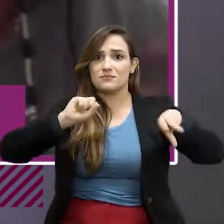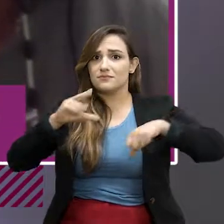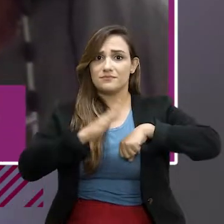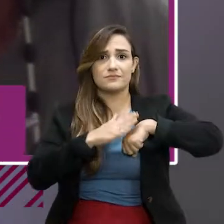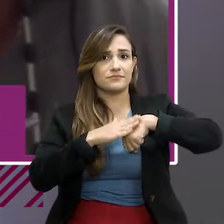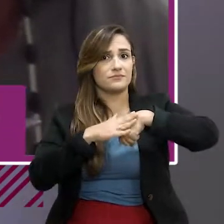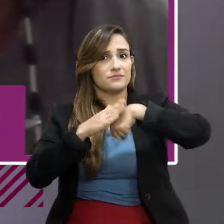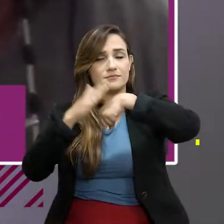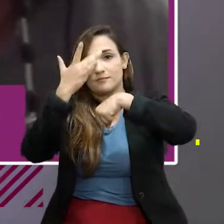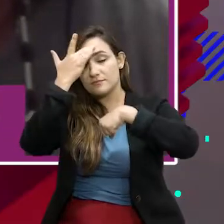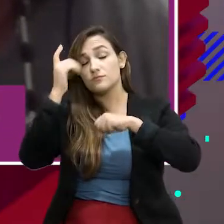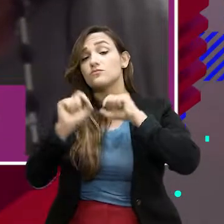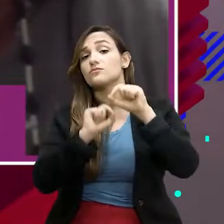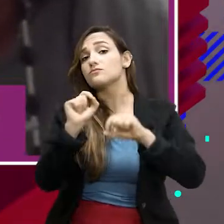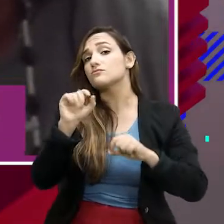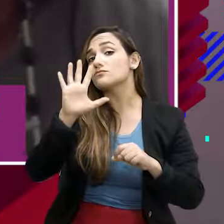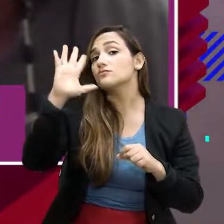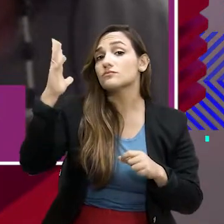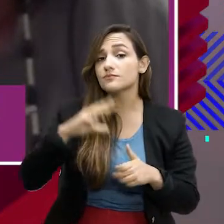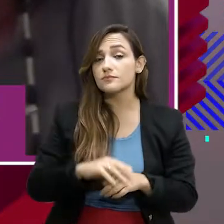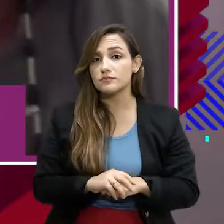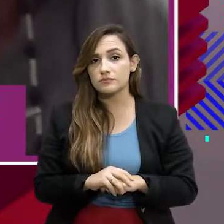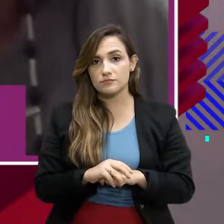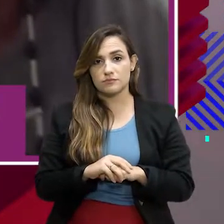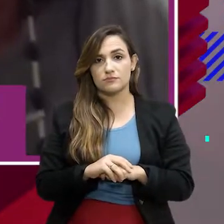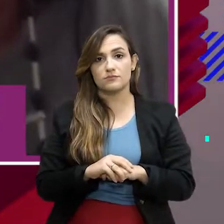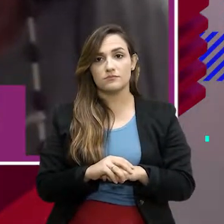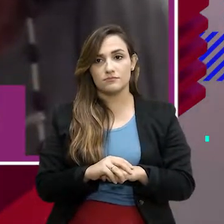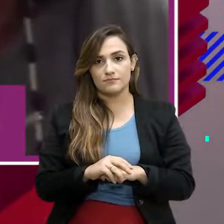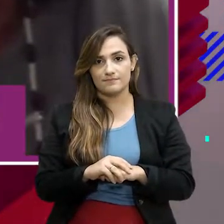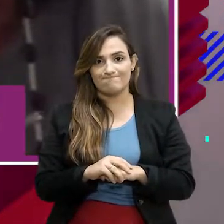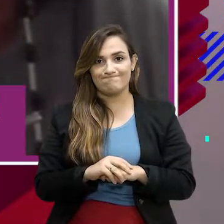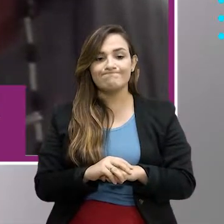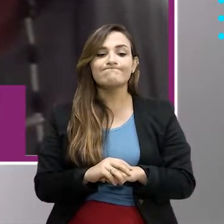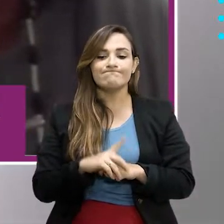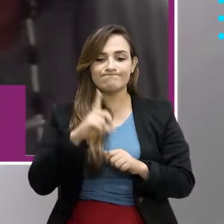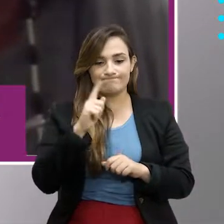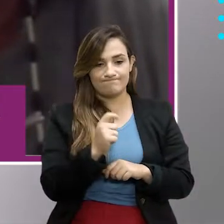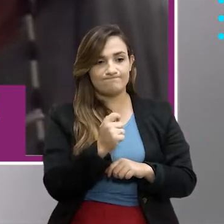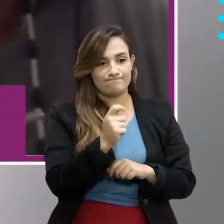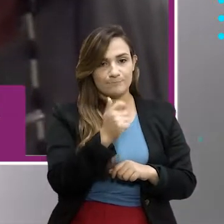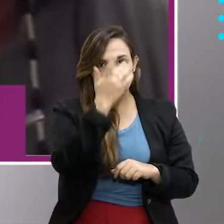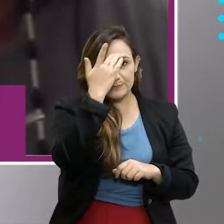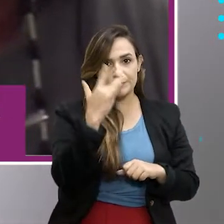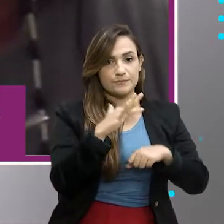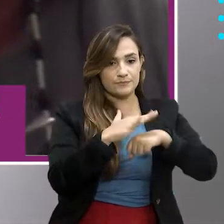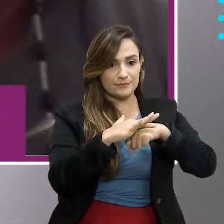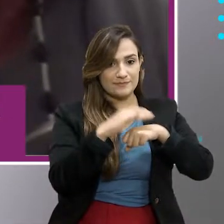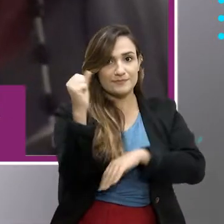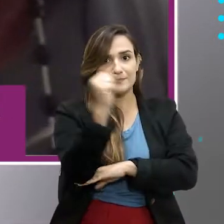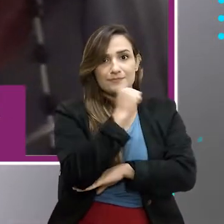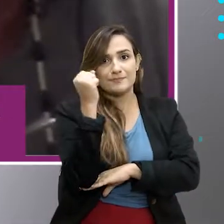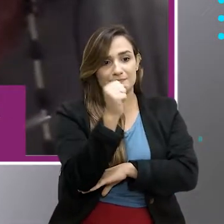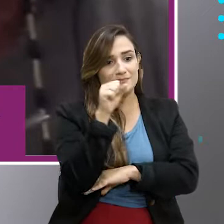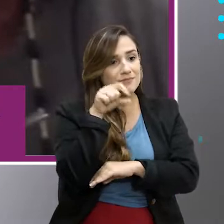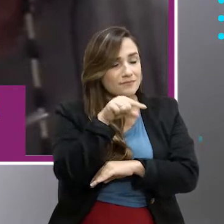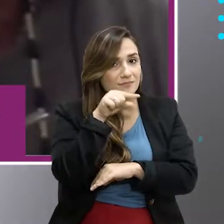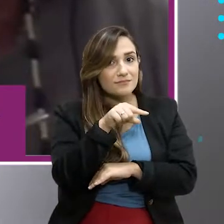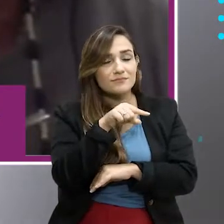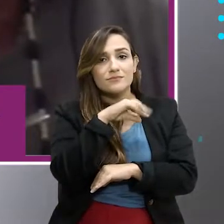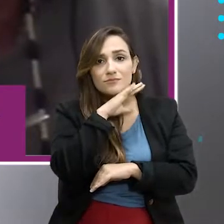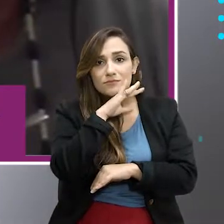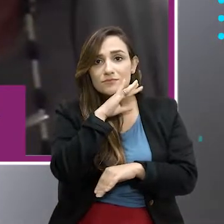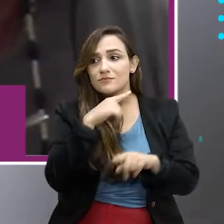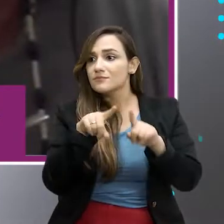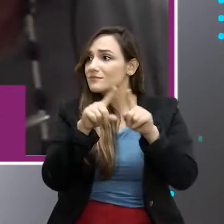quanto mais gente a gente tiver infectada, acontecem as seguintes coisas. Primeiro, mesmo que seja uma menor porcentagem